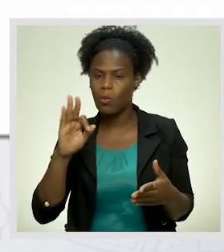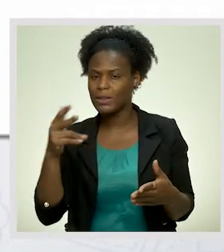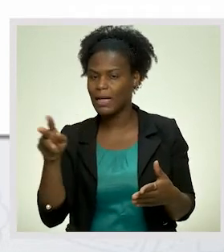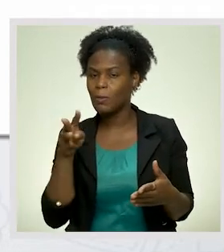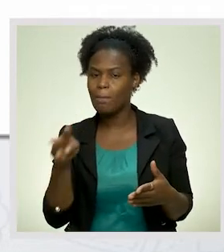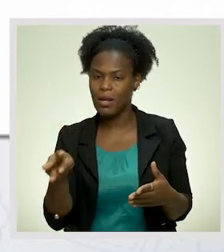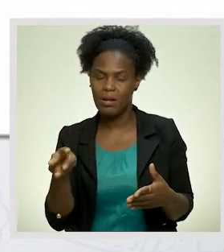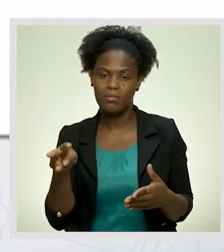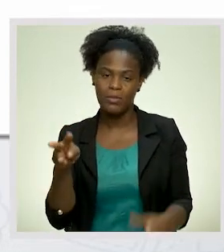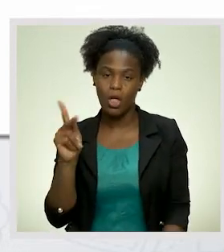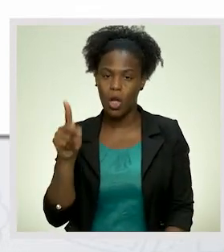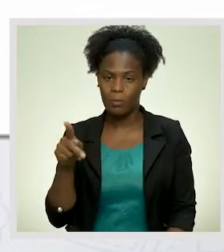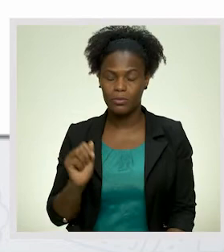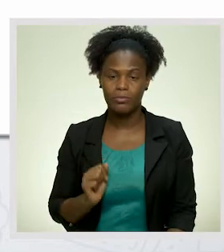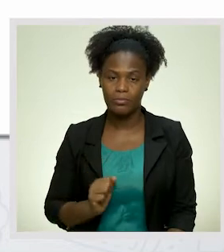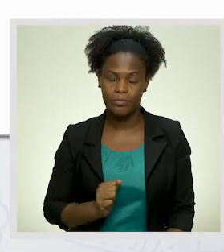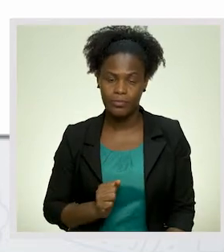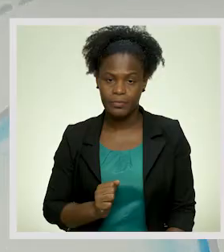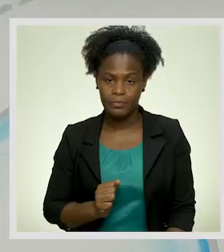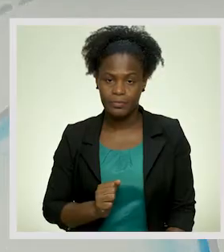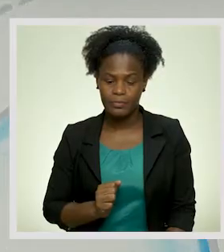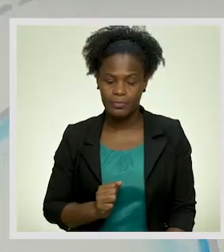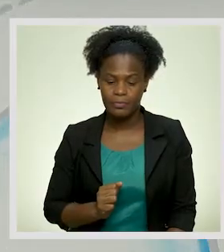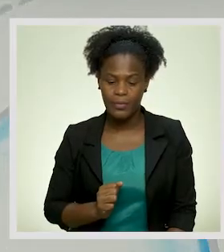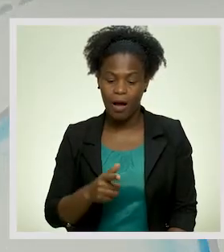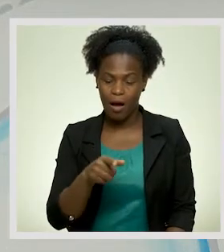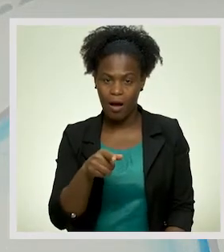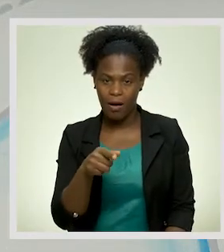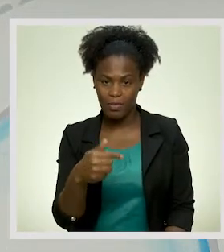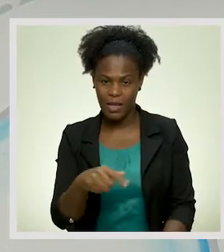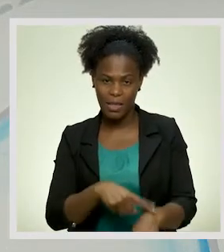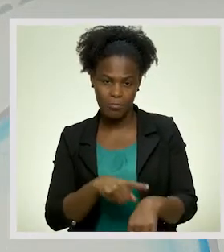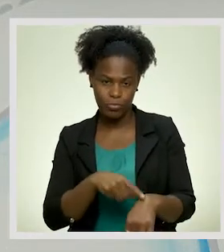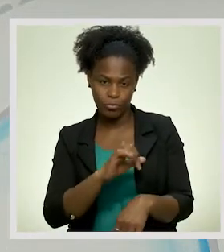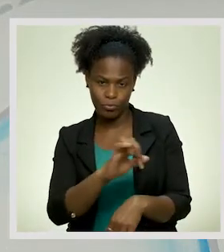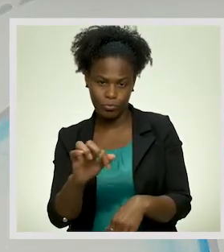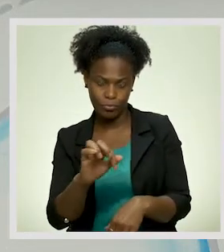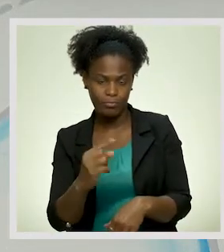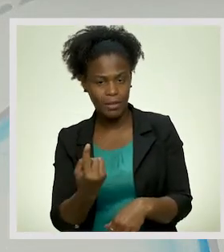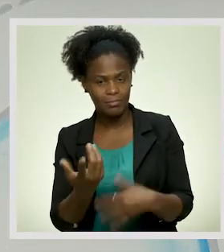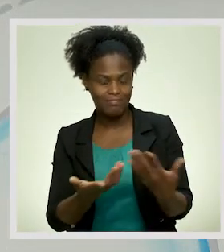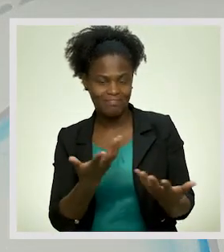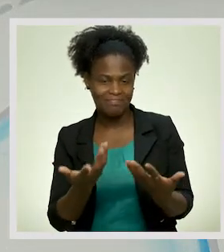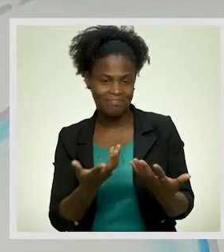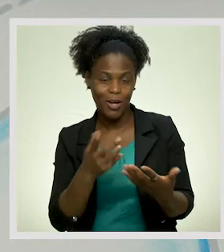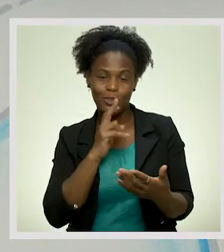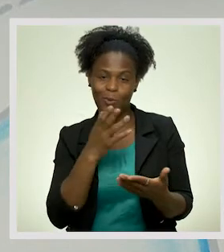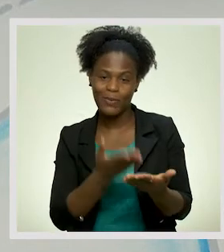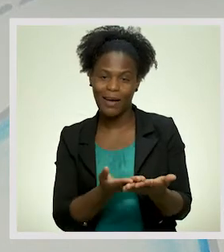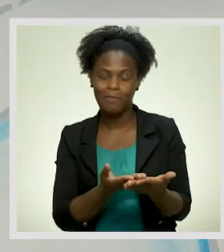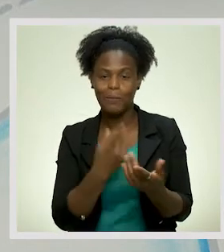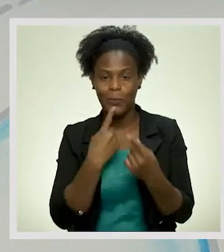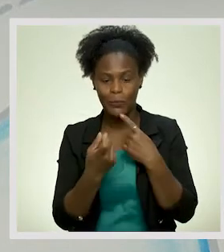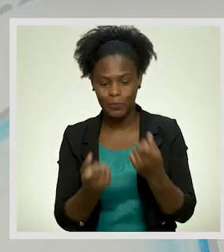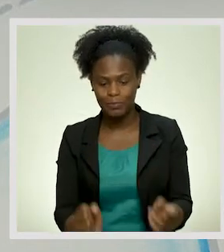1.400.000 quilômetros. Vão ter um tempinho para responder à